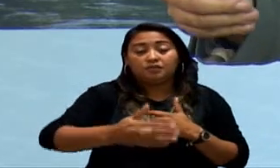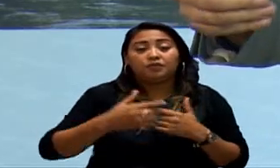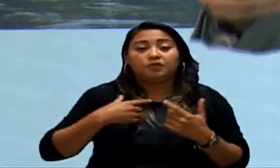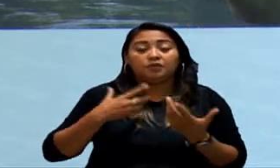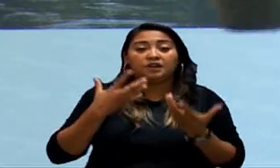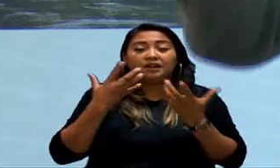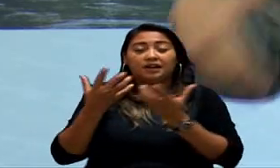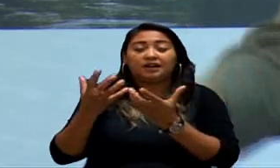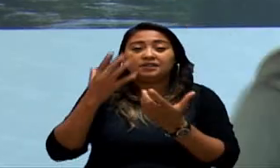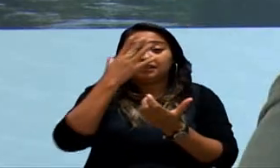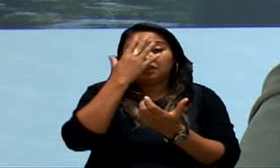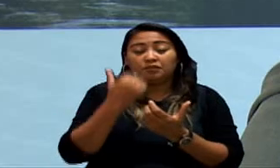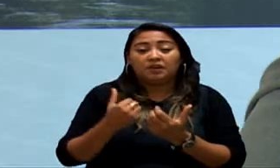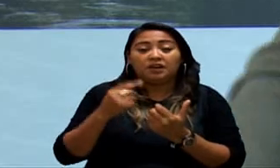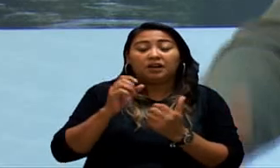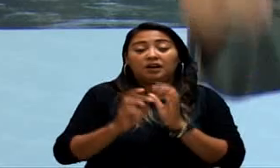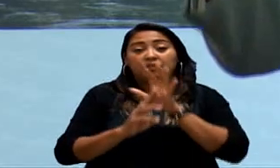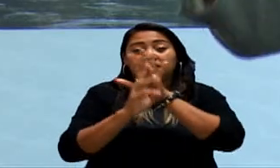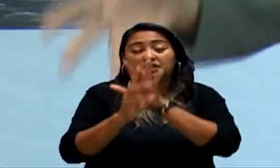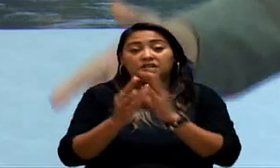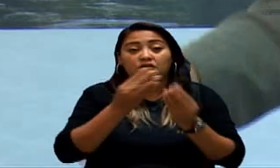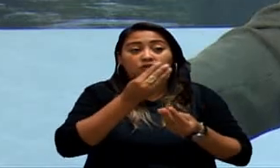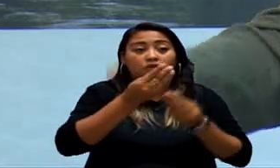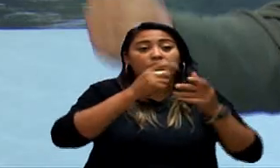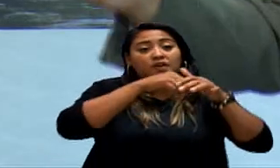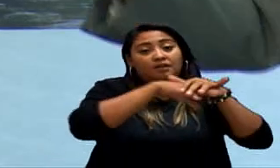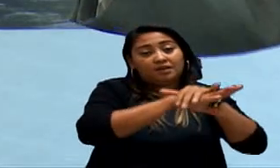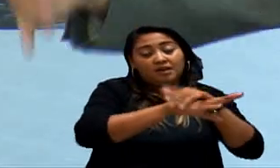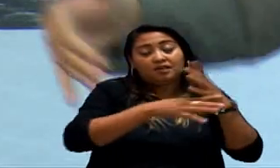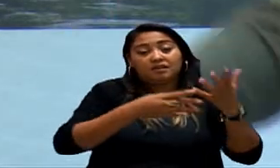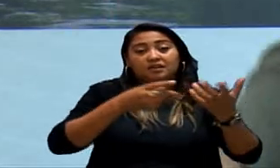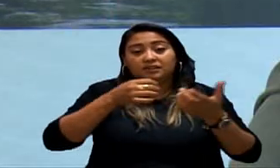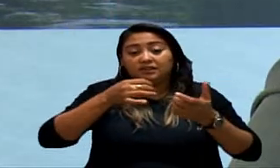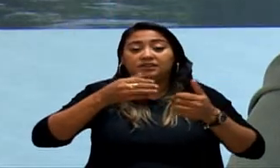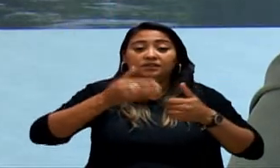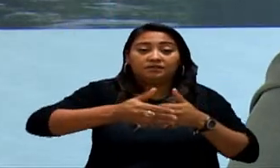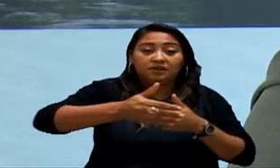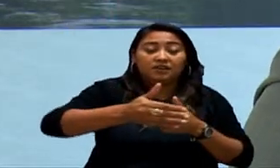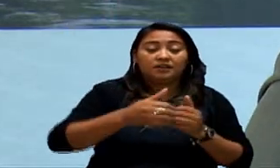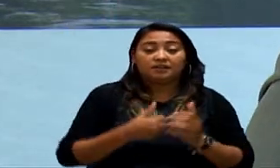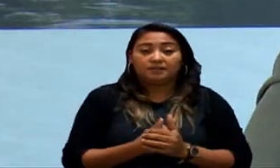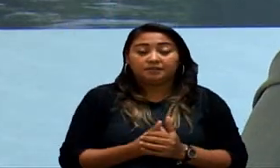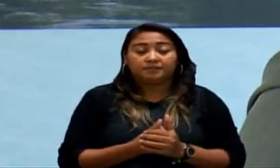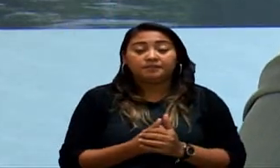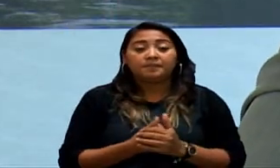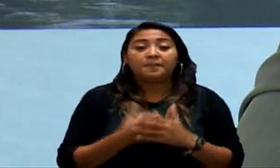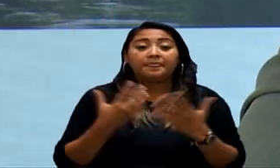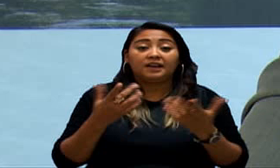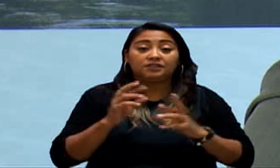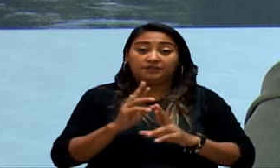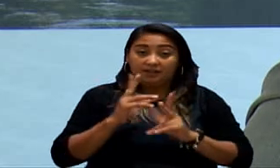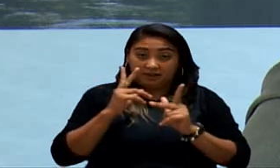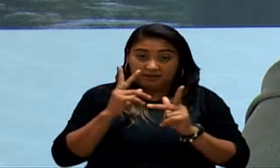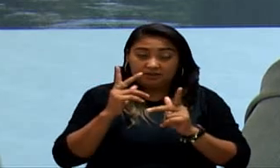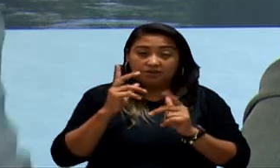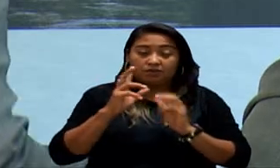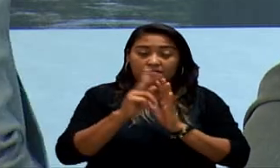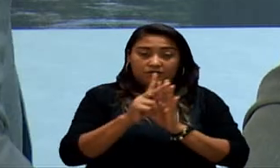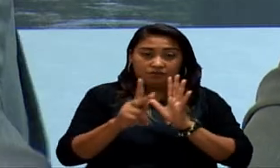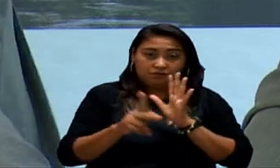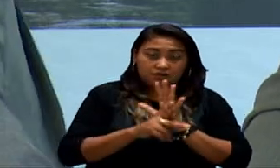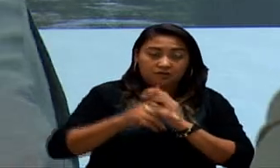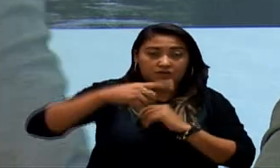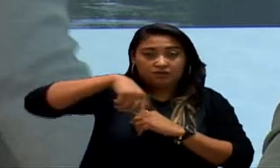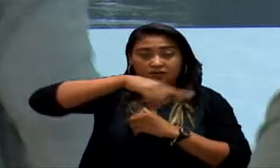Dini, saber sobre aquela representação, como foi arquivada, se está em andamento ainda. A diferença dos demais projetos que